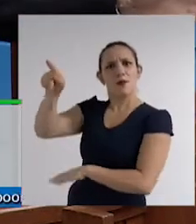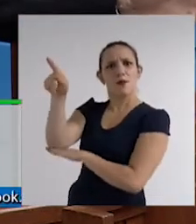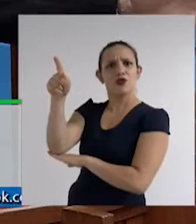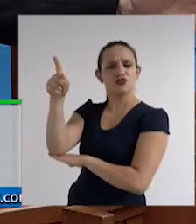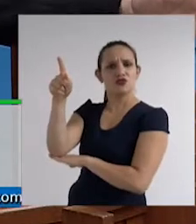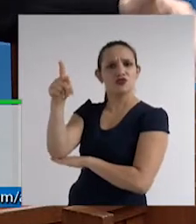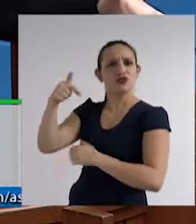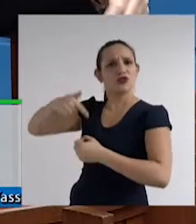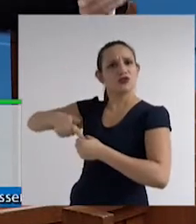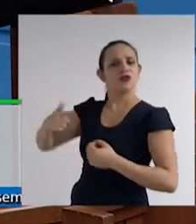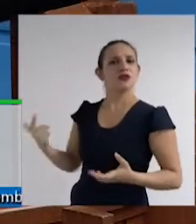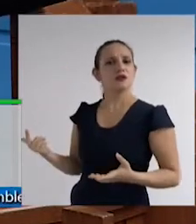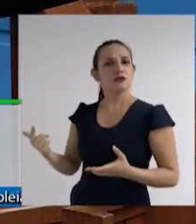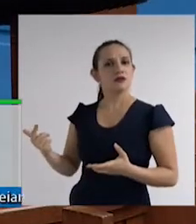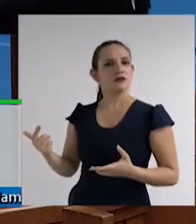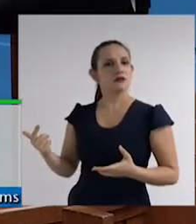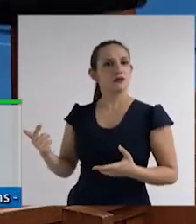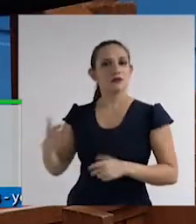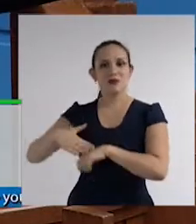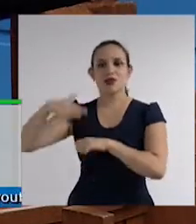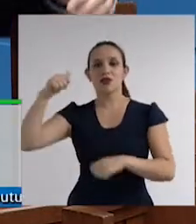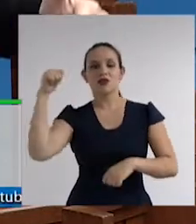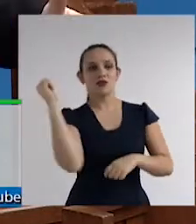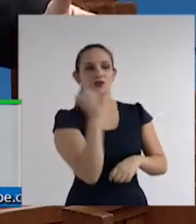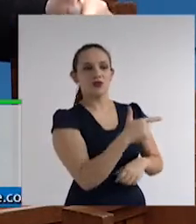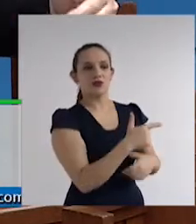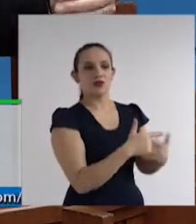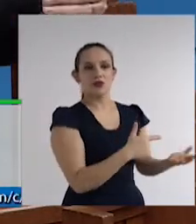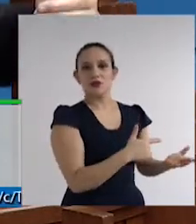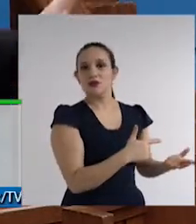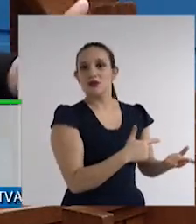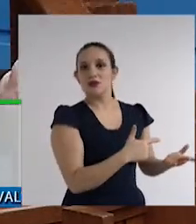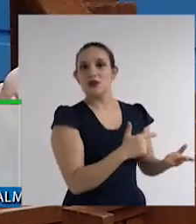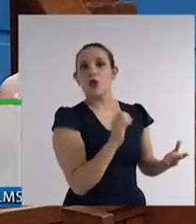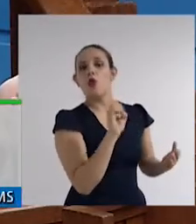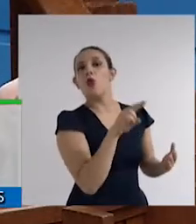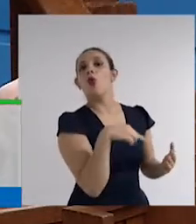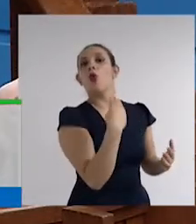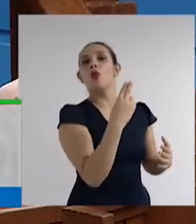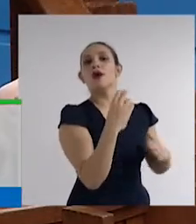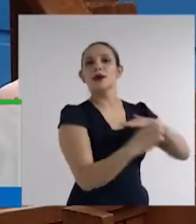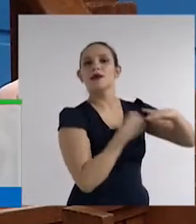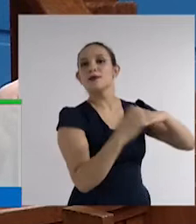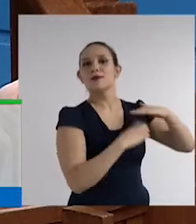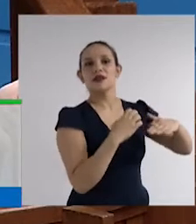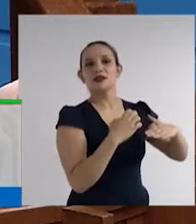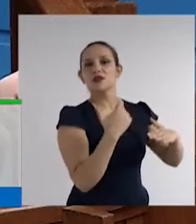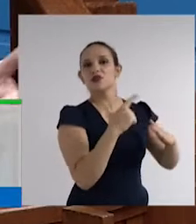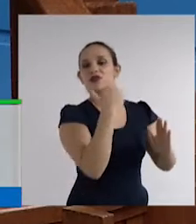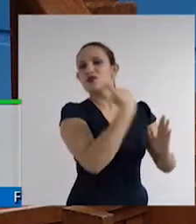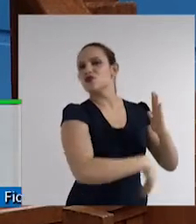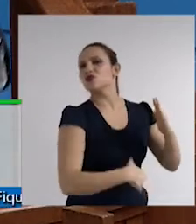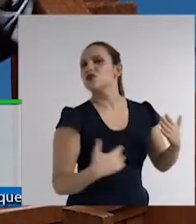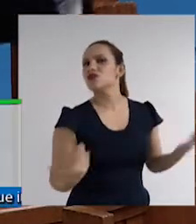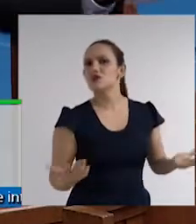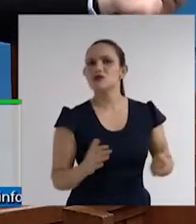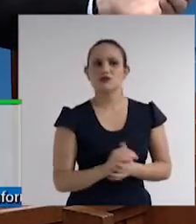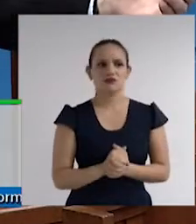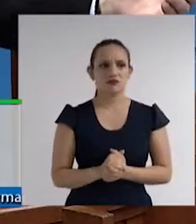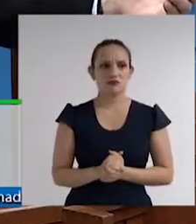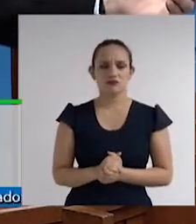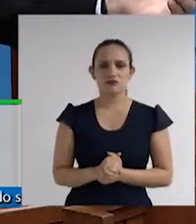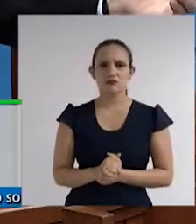de gasolina, ou a distribuidora não repassou essa diminuição de 46 centavos? Ou seja, o caminhoneiro